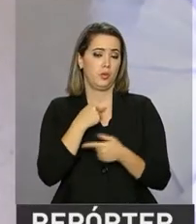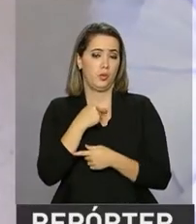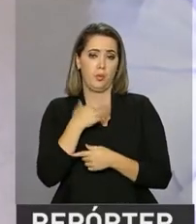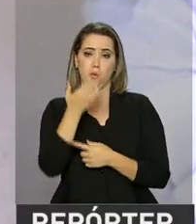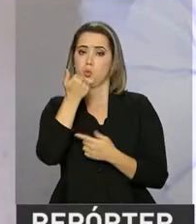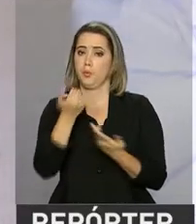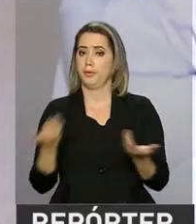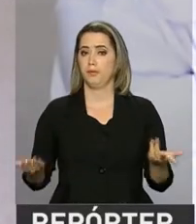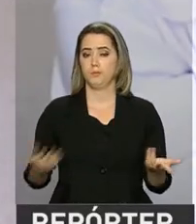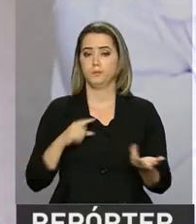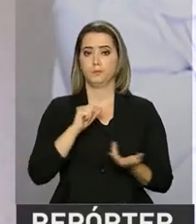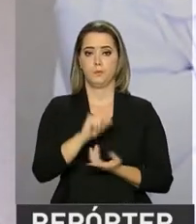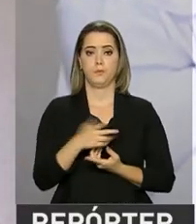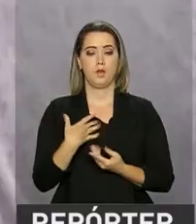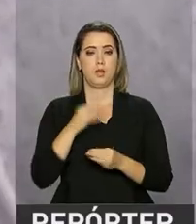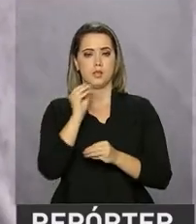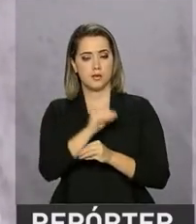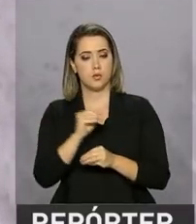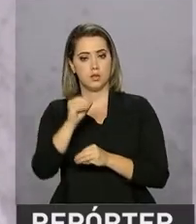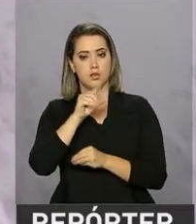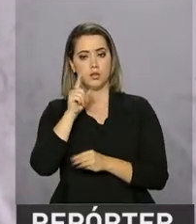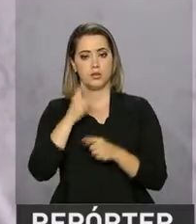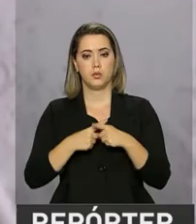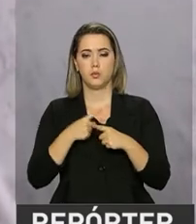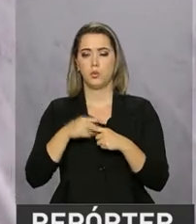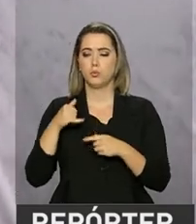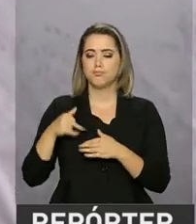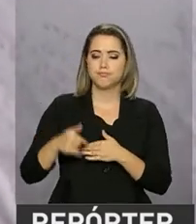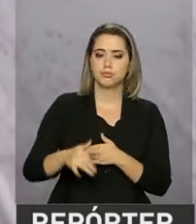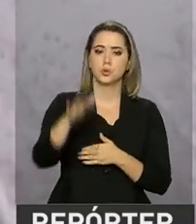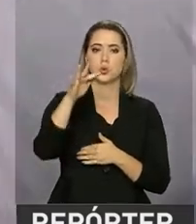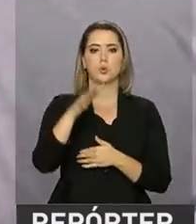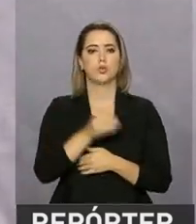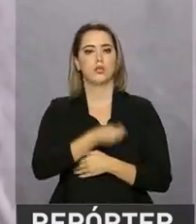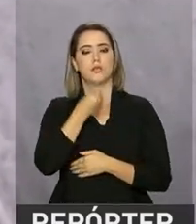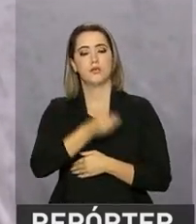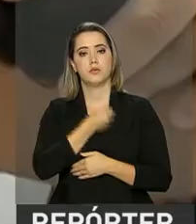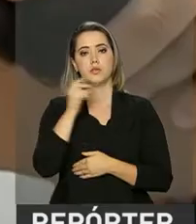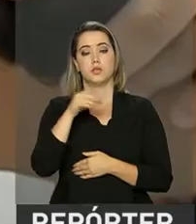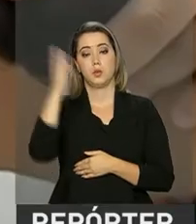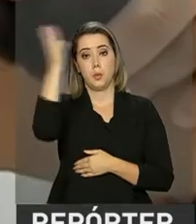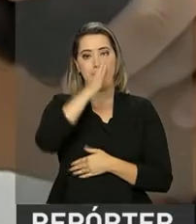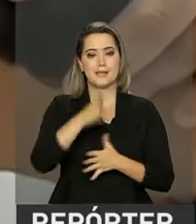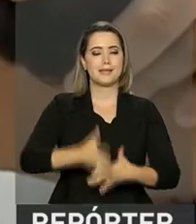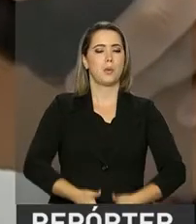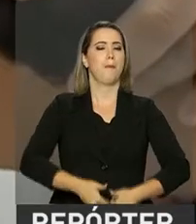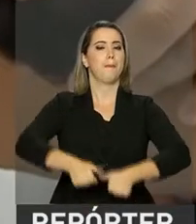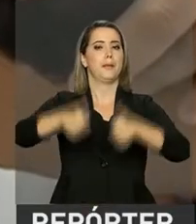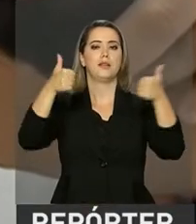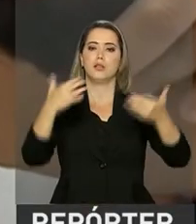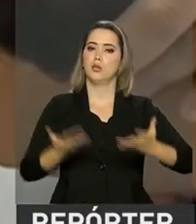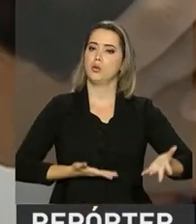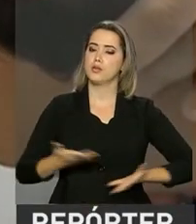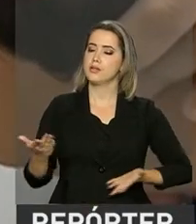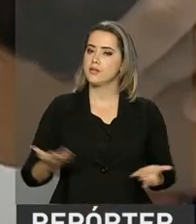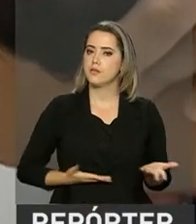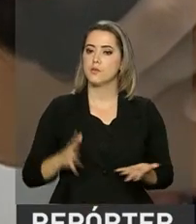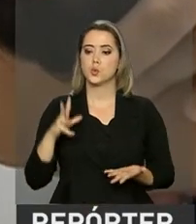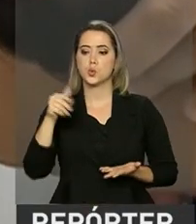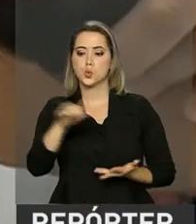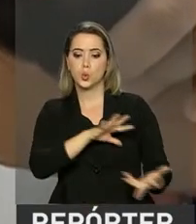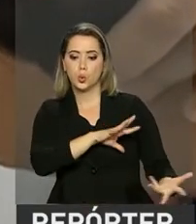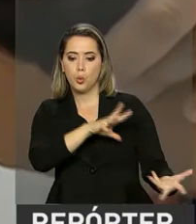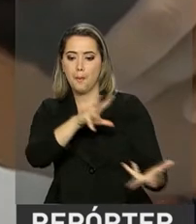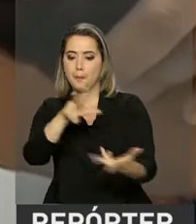e esse acompanhamento é por toda a vida o brasil é um dos países que têm um dos melhores serviços um todo mundo